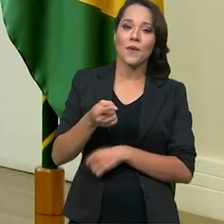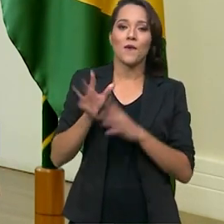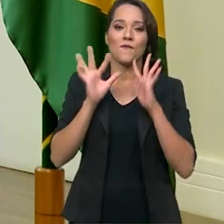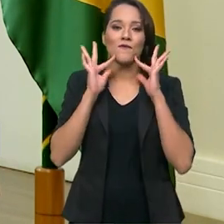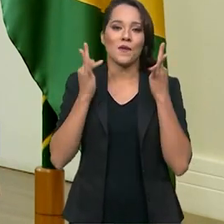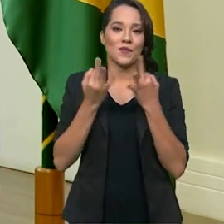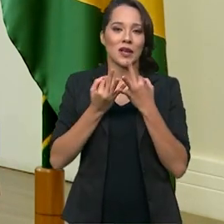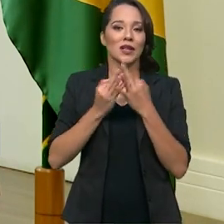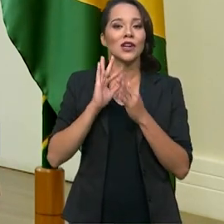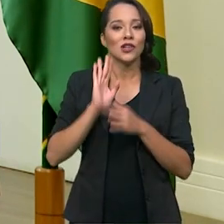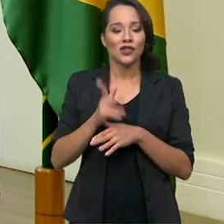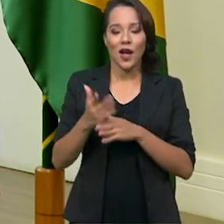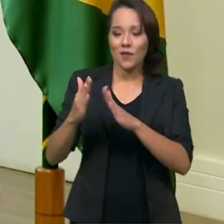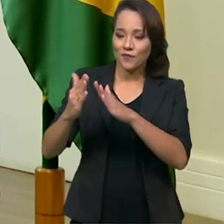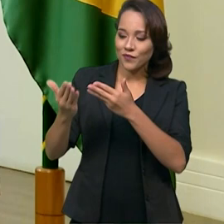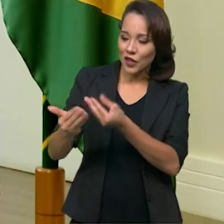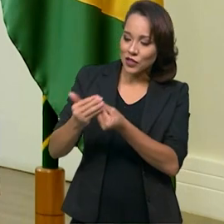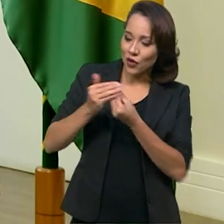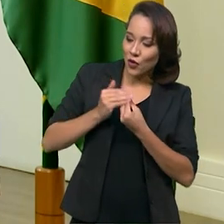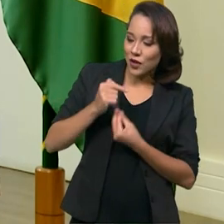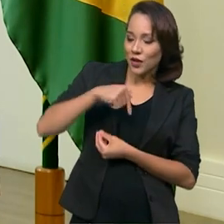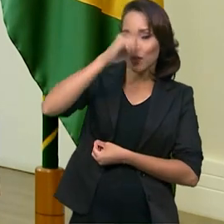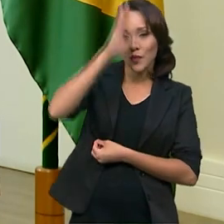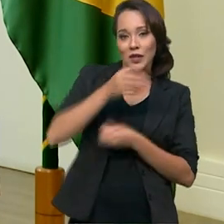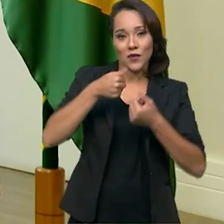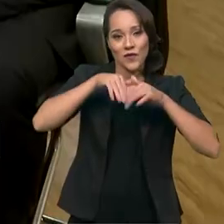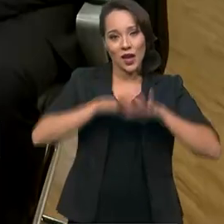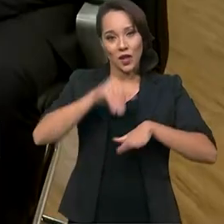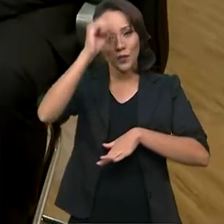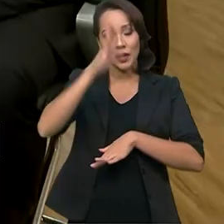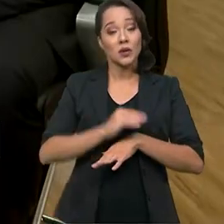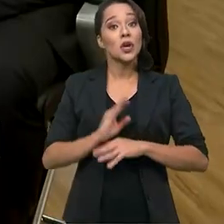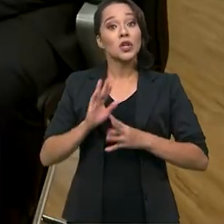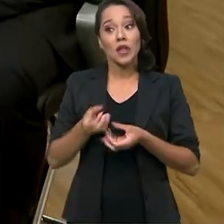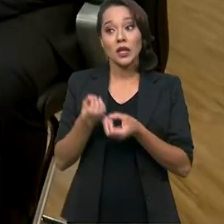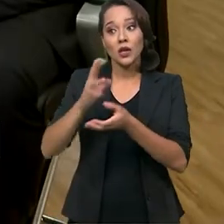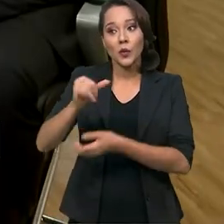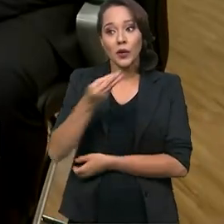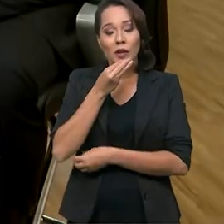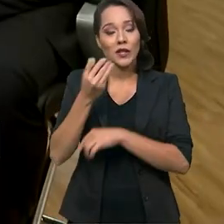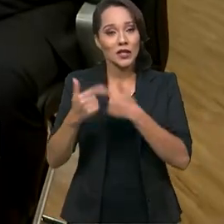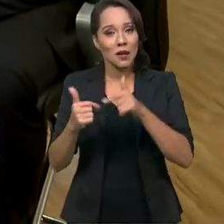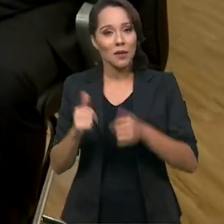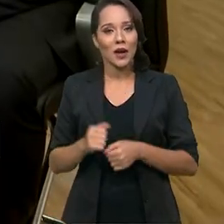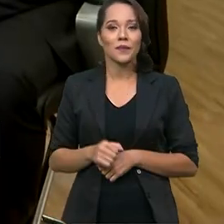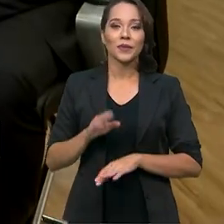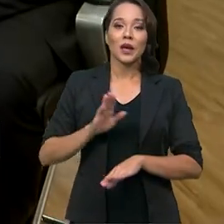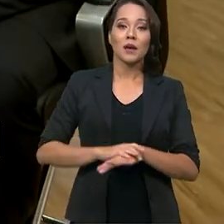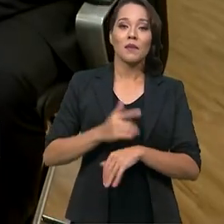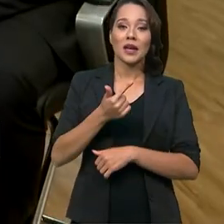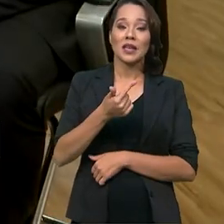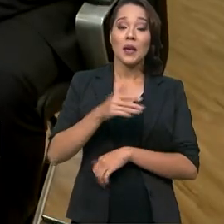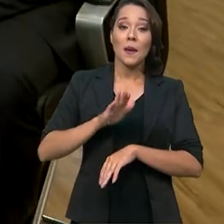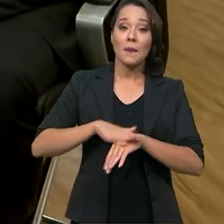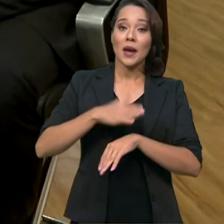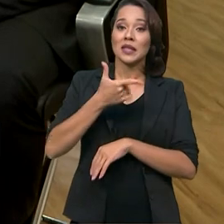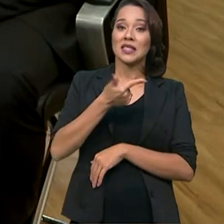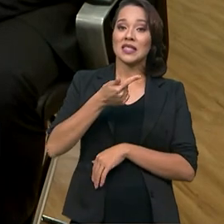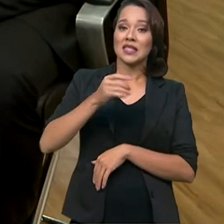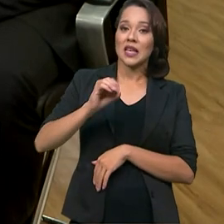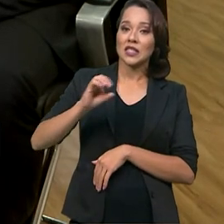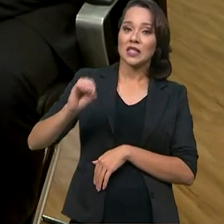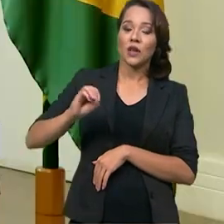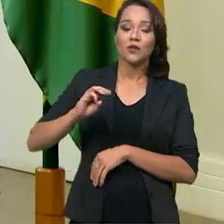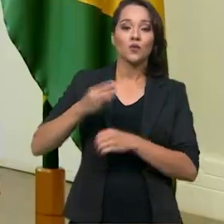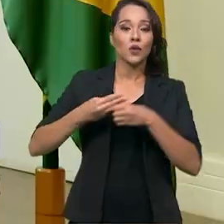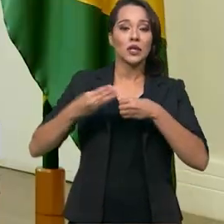famílias fossem abrigadas no Brasil, inclusive já com oportunidade de trabalho, né? Em mais de 700 municípios espalhados por